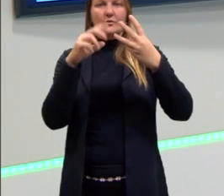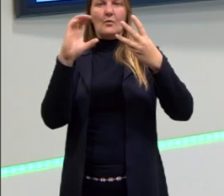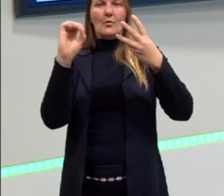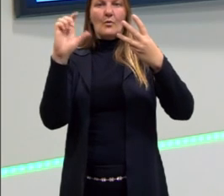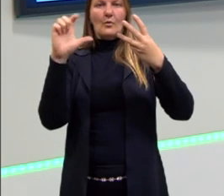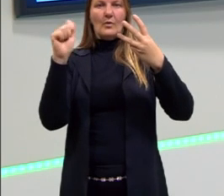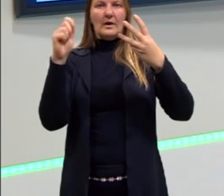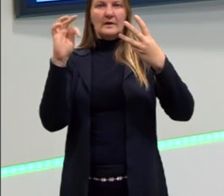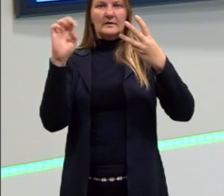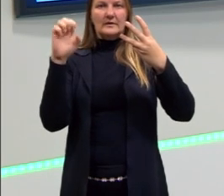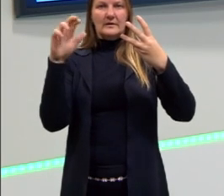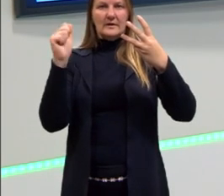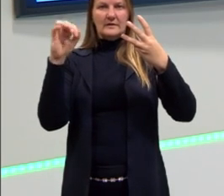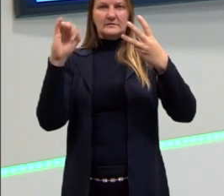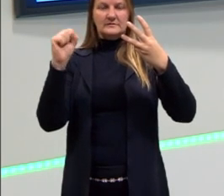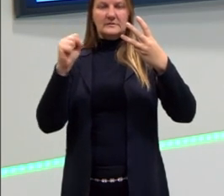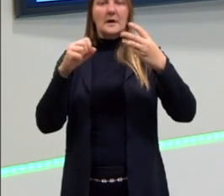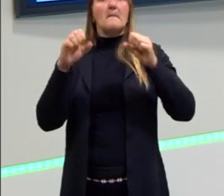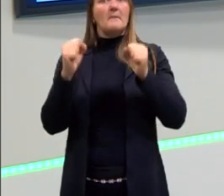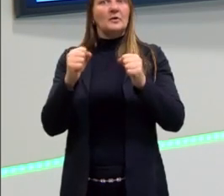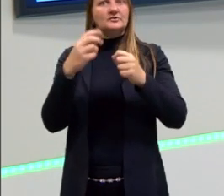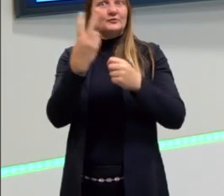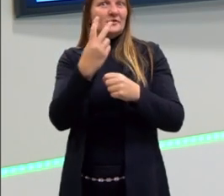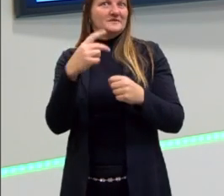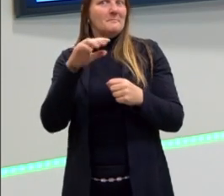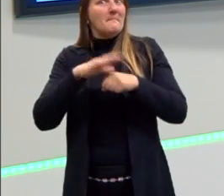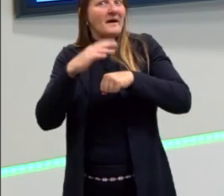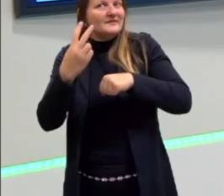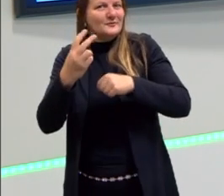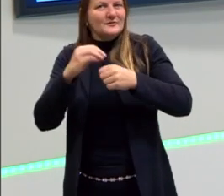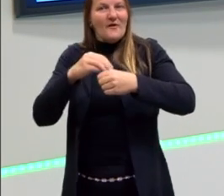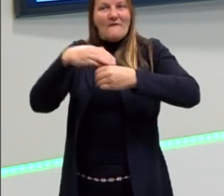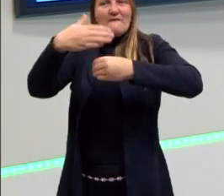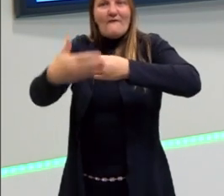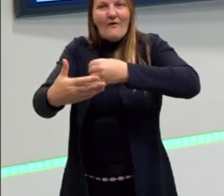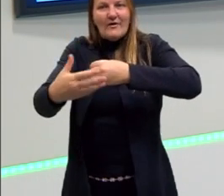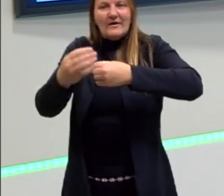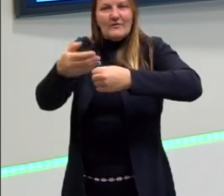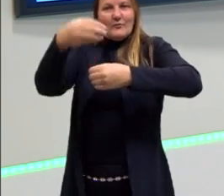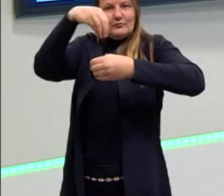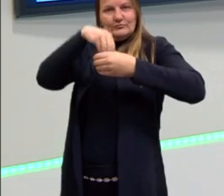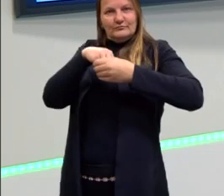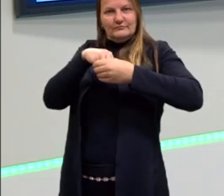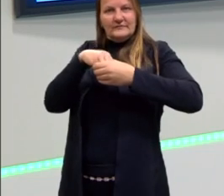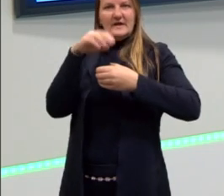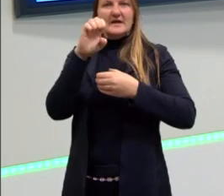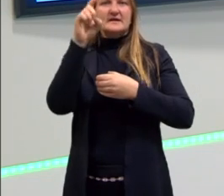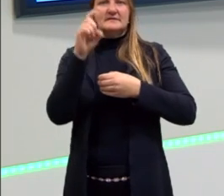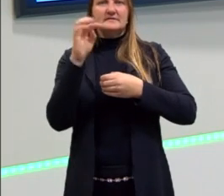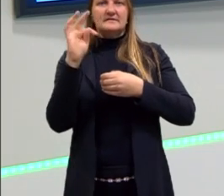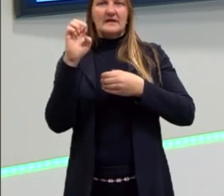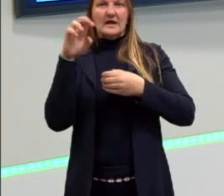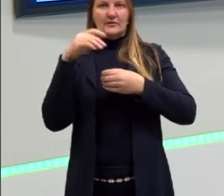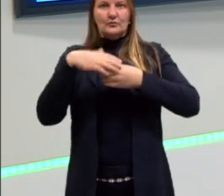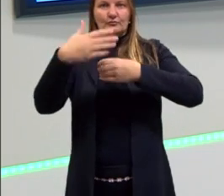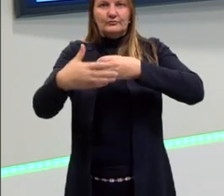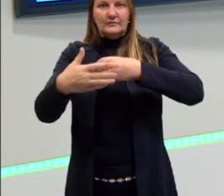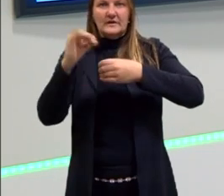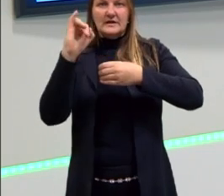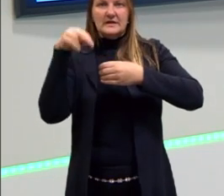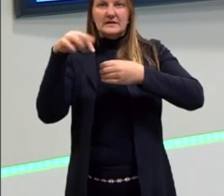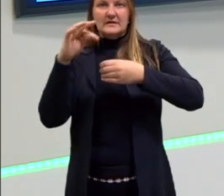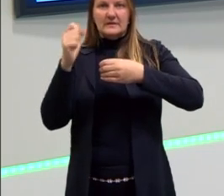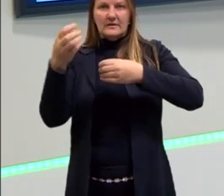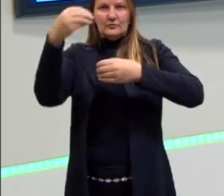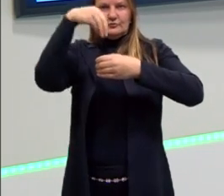ainda podem ser externos e internos Mas nós vamos visualizar o caso específico de